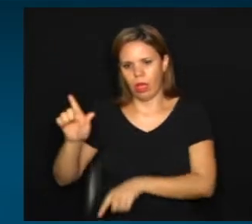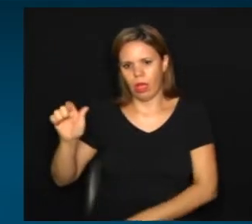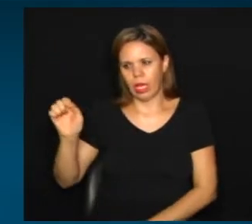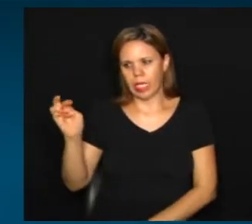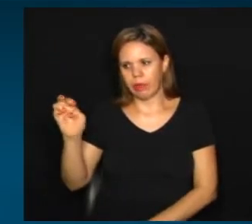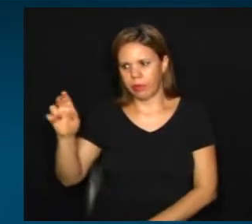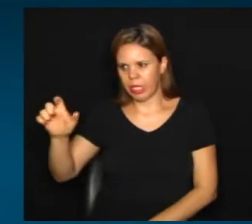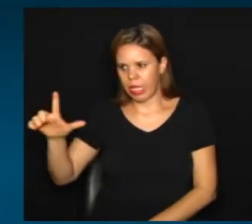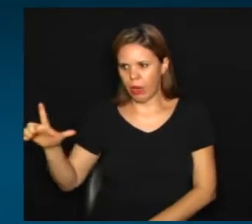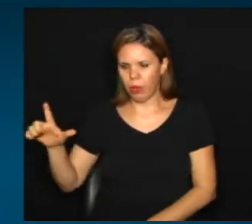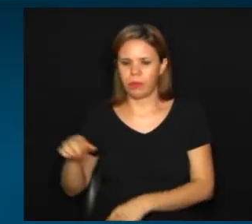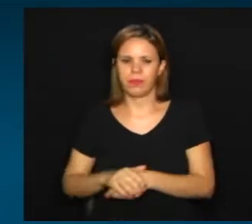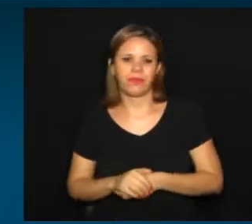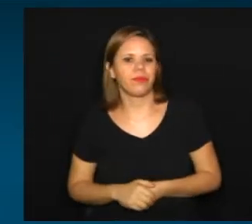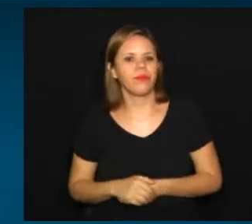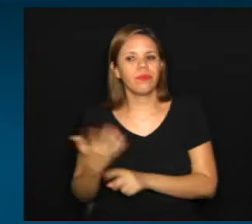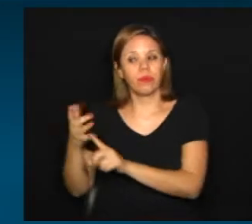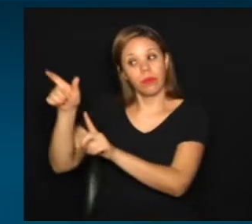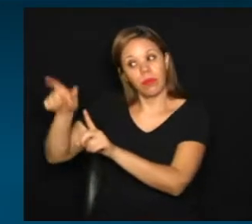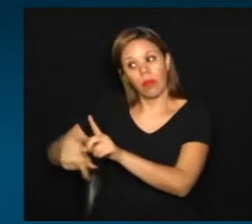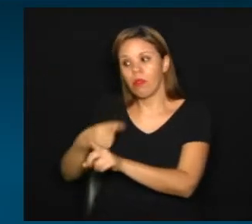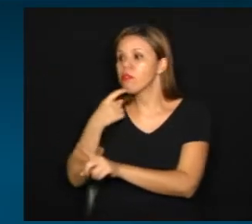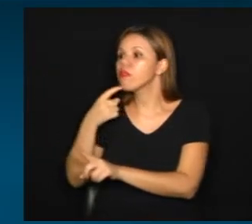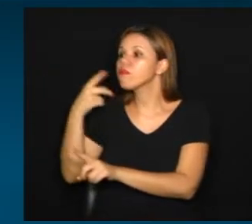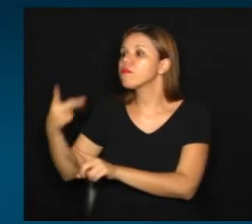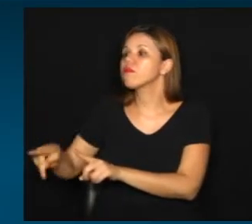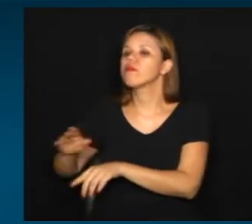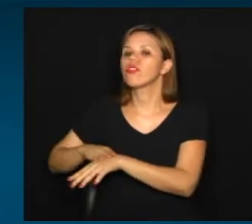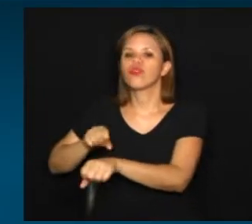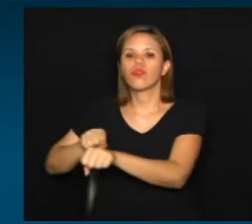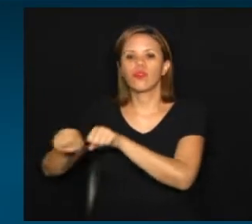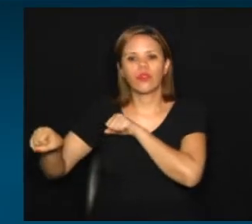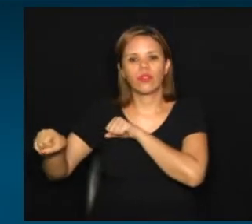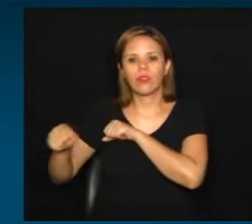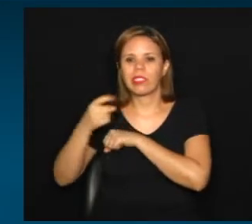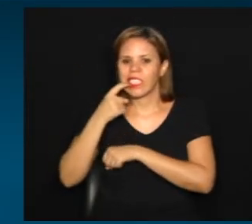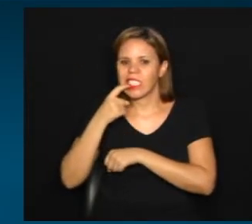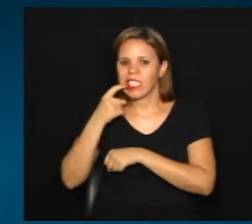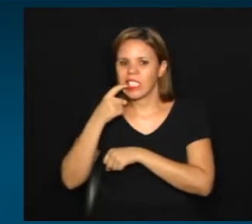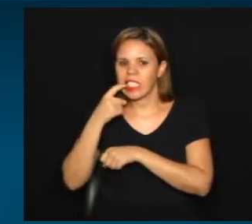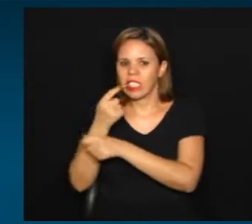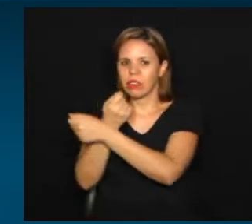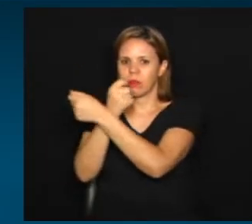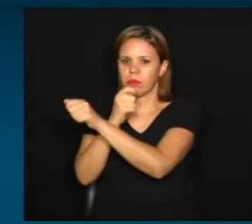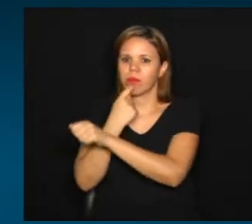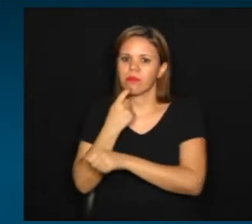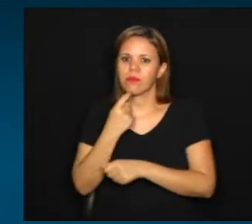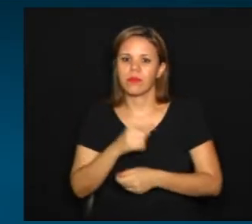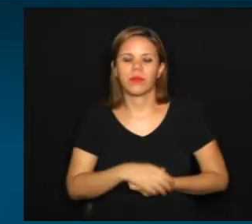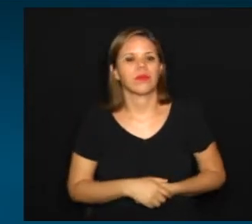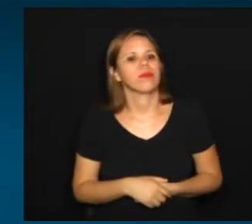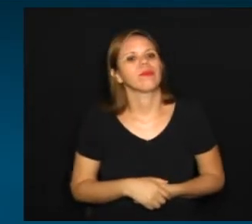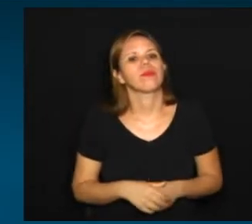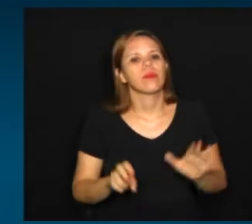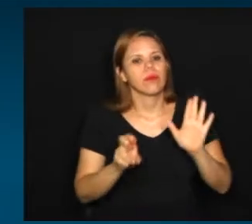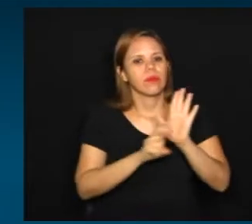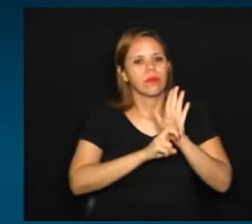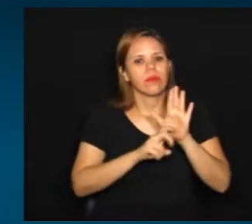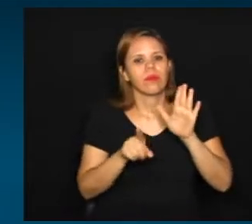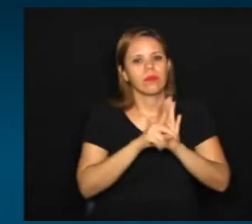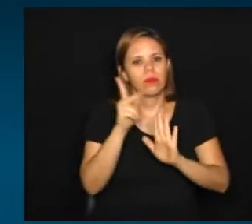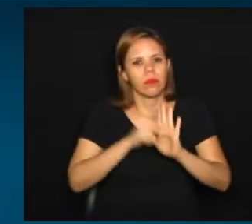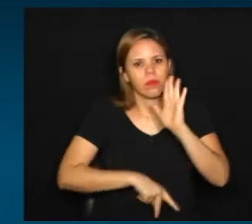Tilly Politano. Homenageado é campineiro e formou-se em odontologia pela PUC Campinas. O item 5 também é um